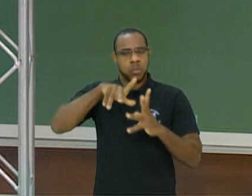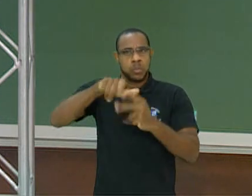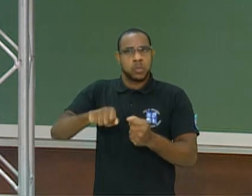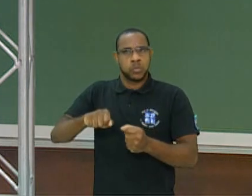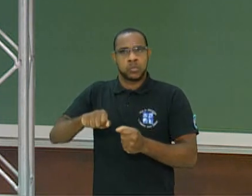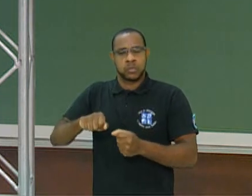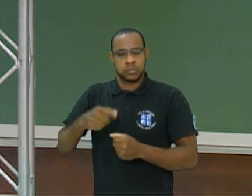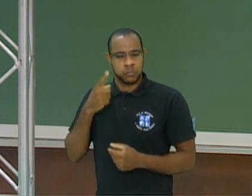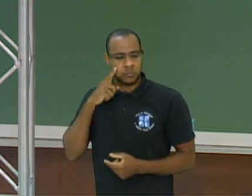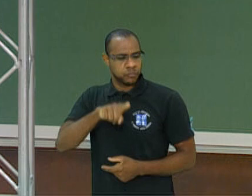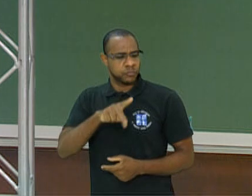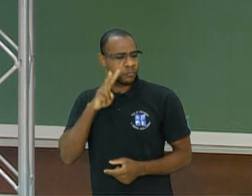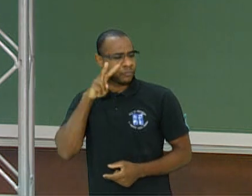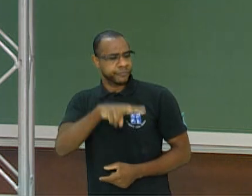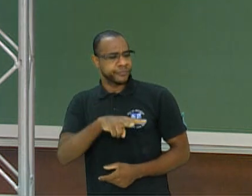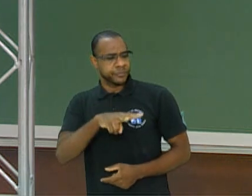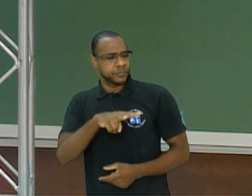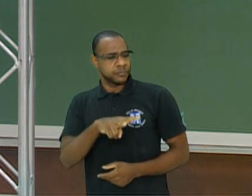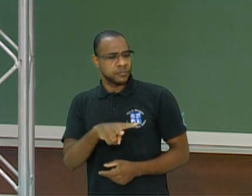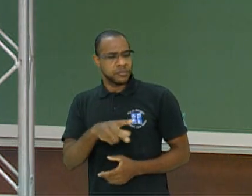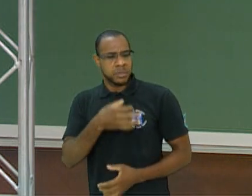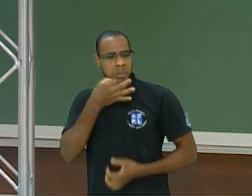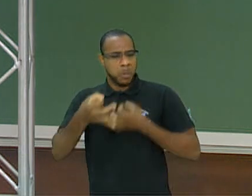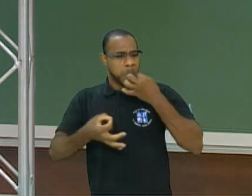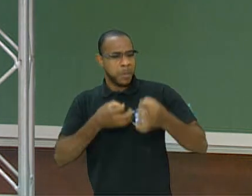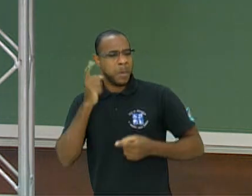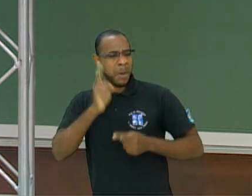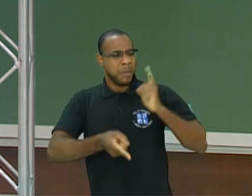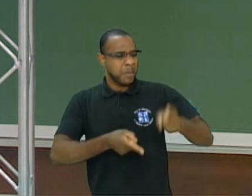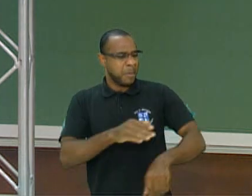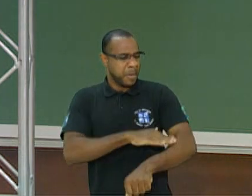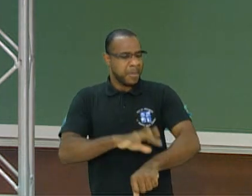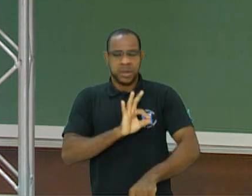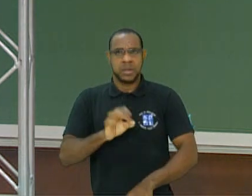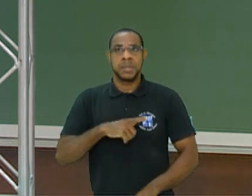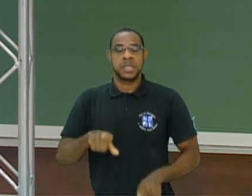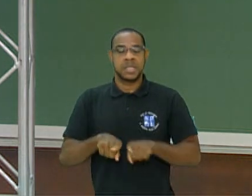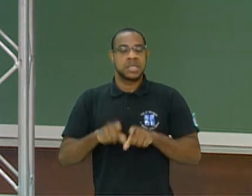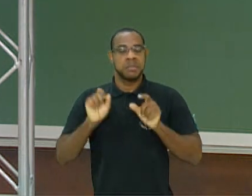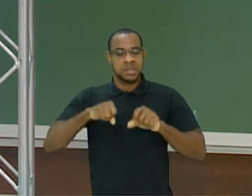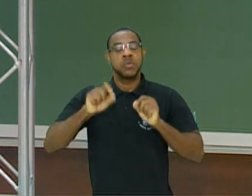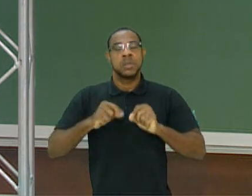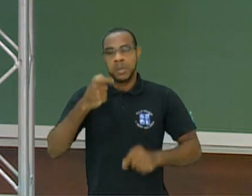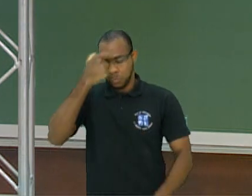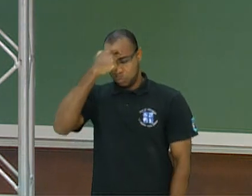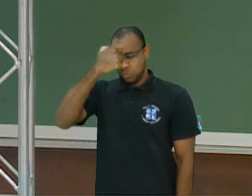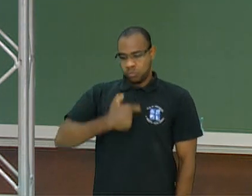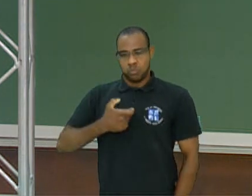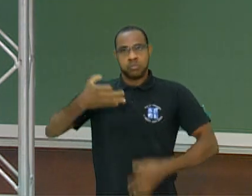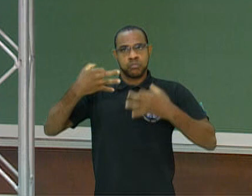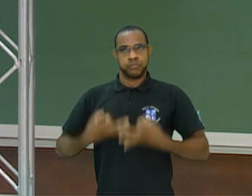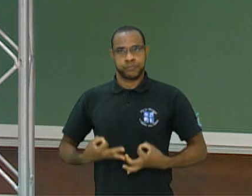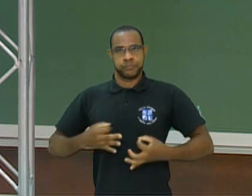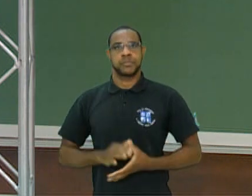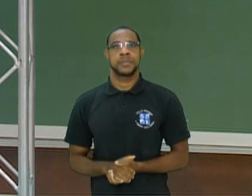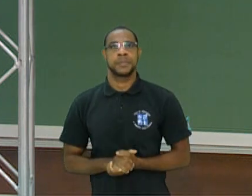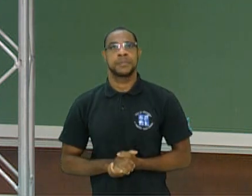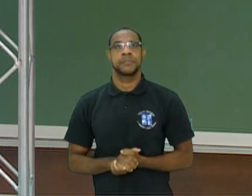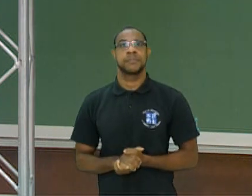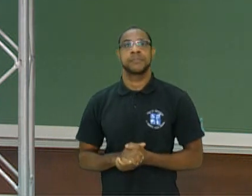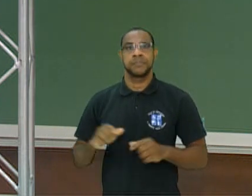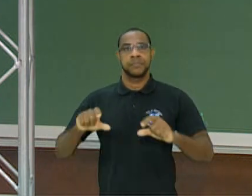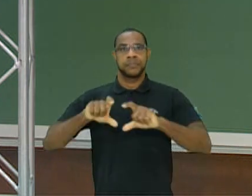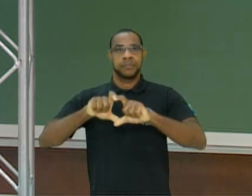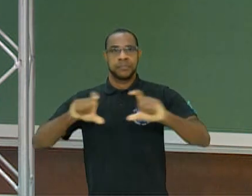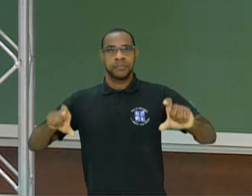serão julgados pela cor da sua pele, mas sim pelo caráter que eles terão. De acordo com o nosso fragmento, 1.